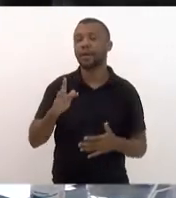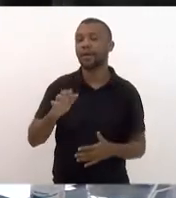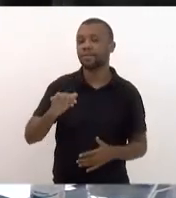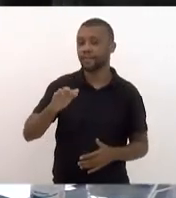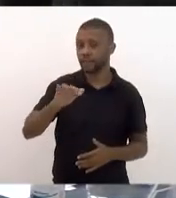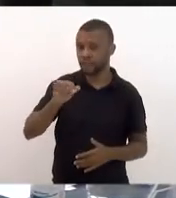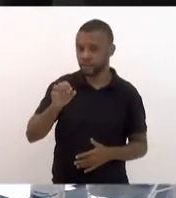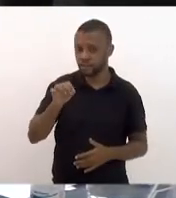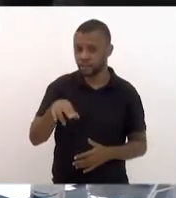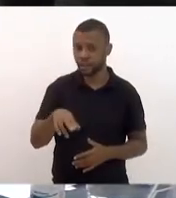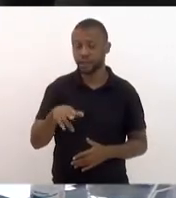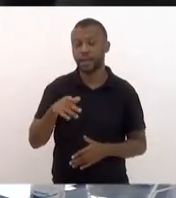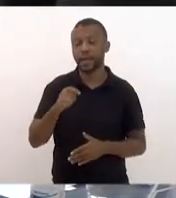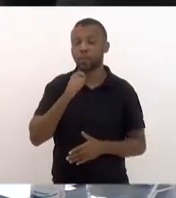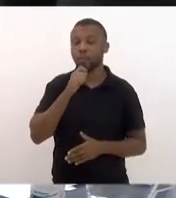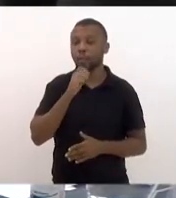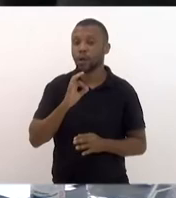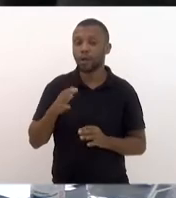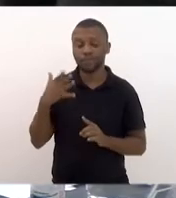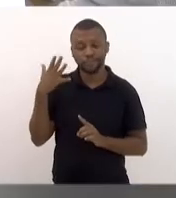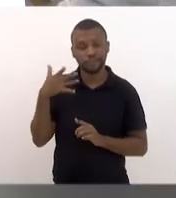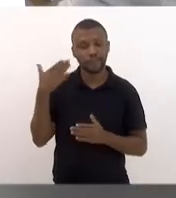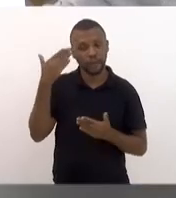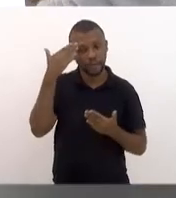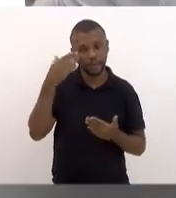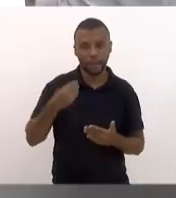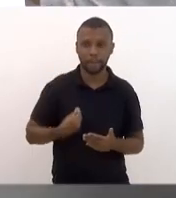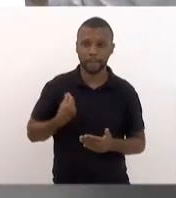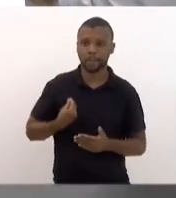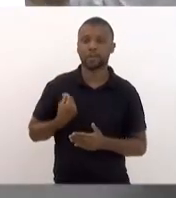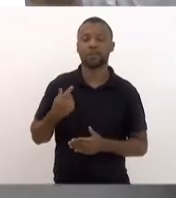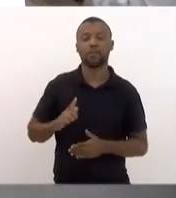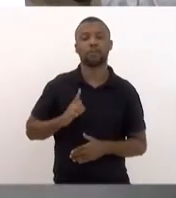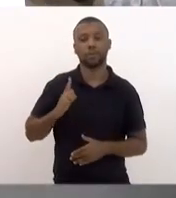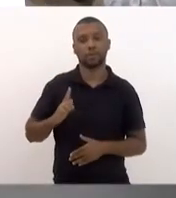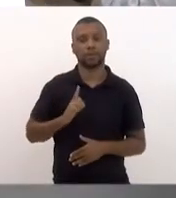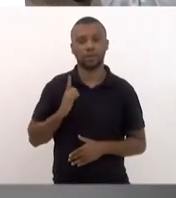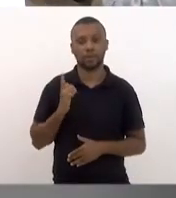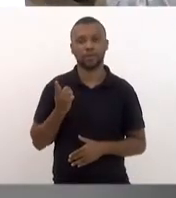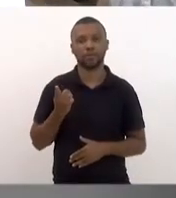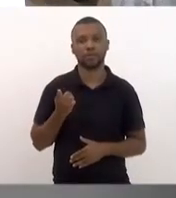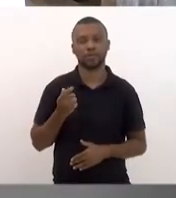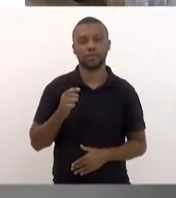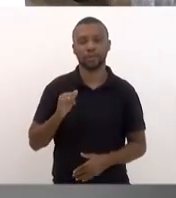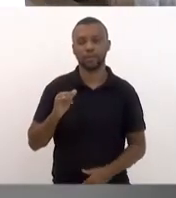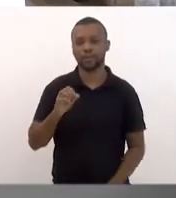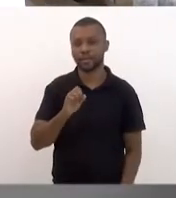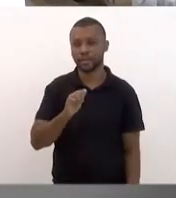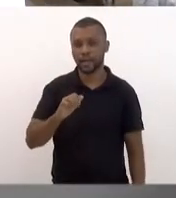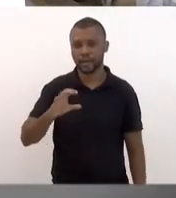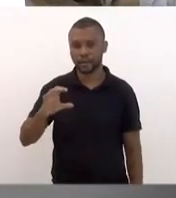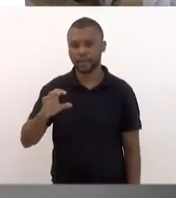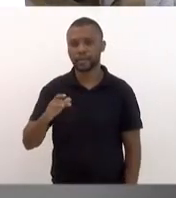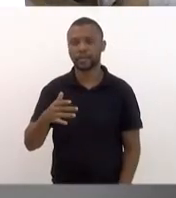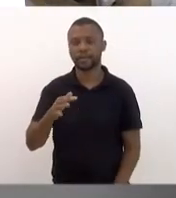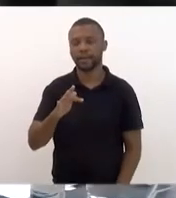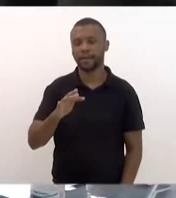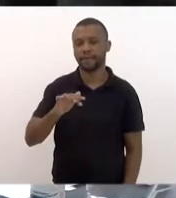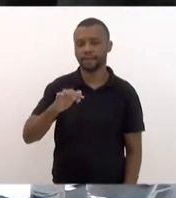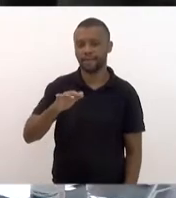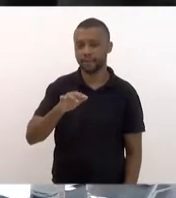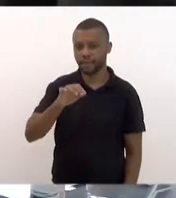fez uma intervenção. Então, agradeço a presença do gerente de infraestrutura, Isaac Regis Overney, da Firjan, a quem passo a